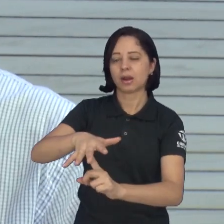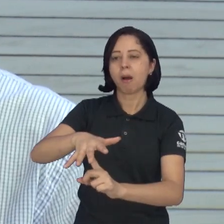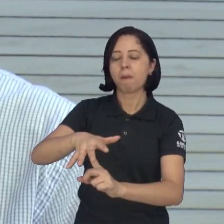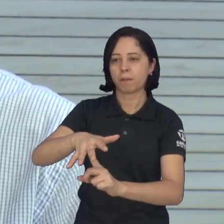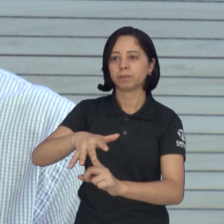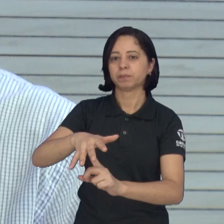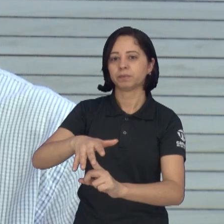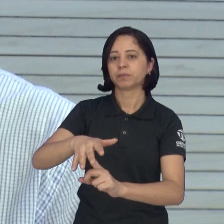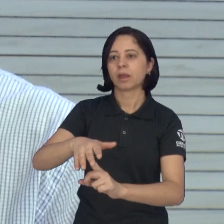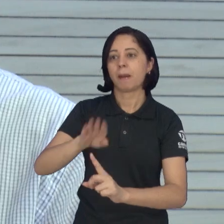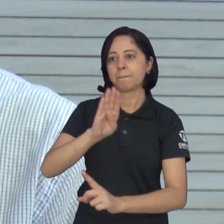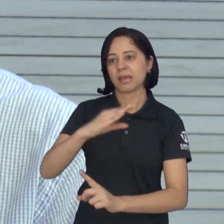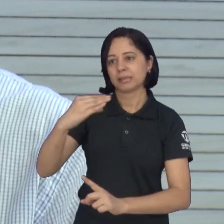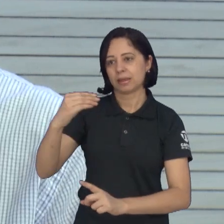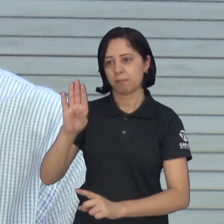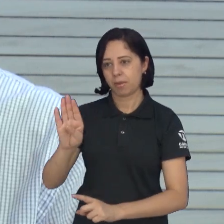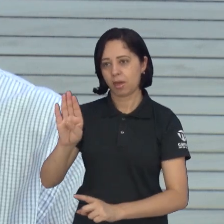Brasil,